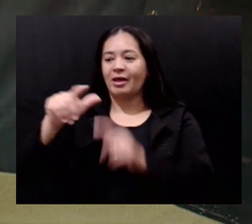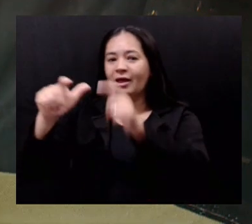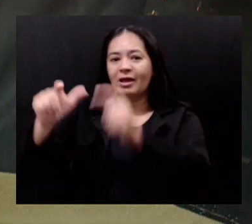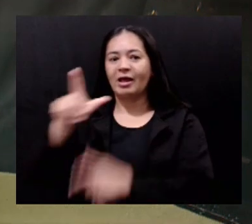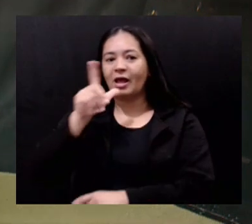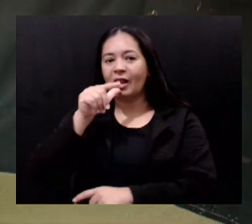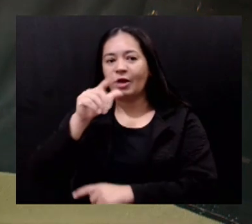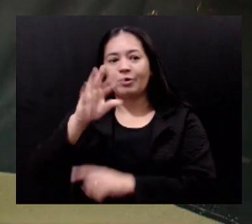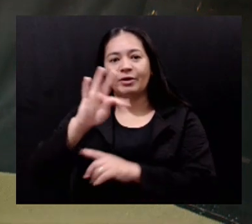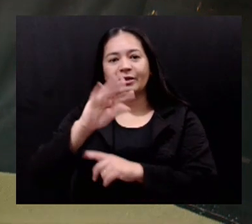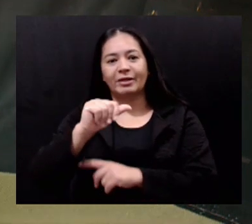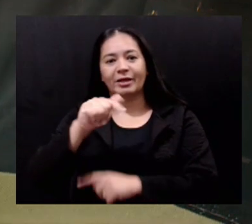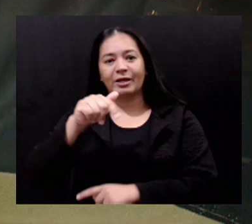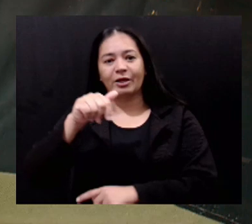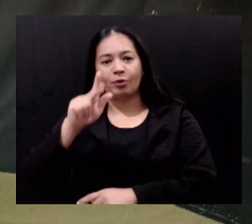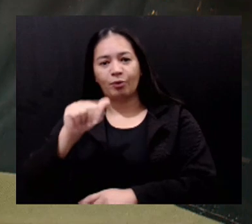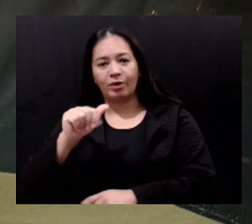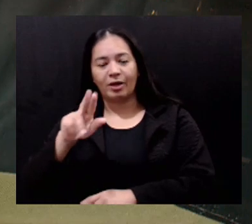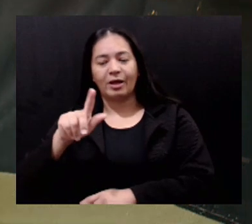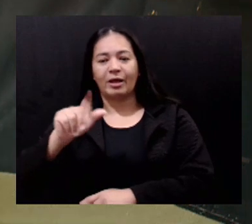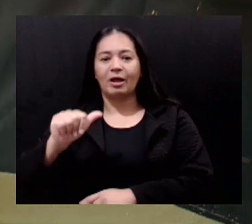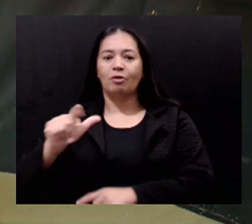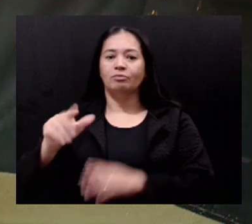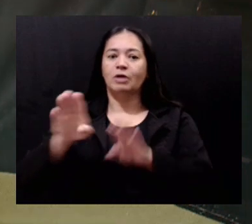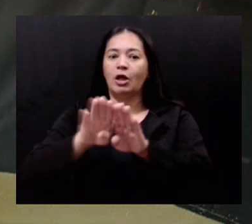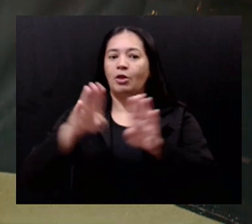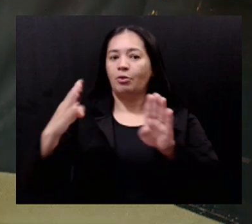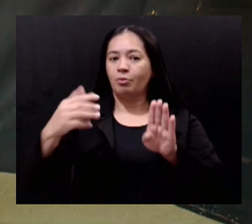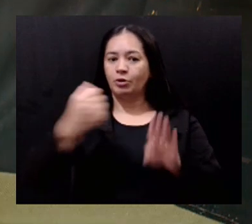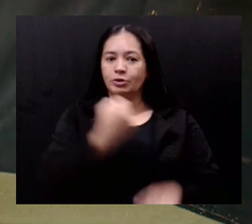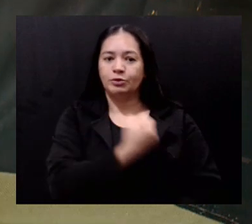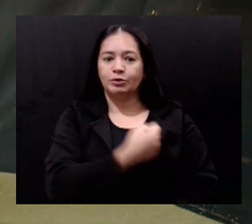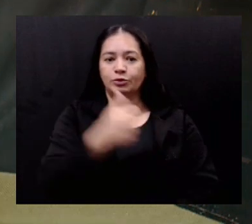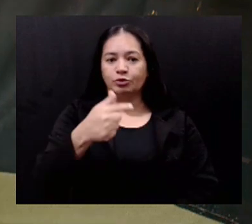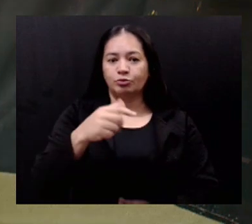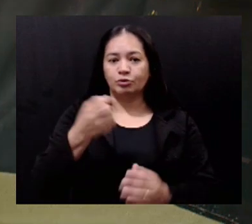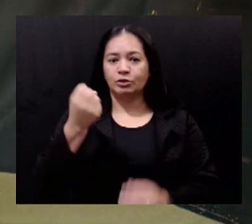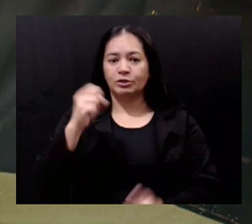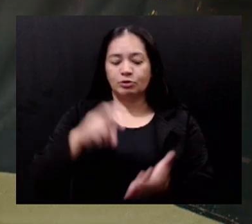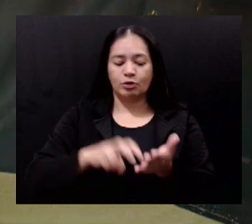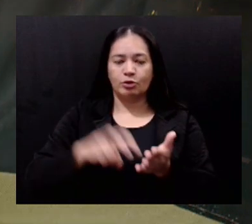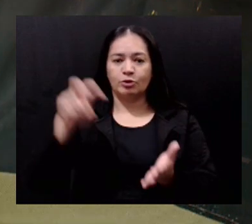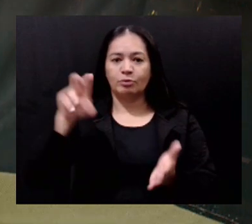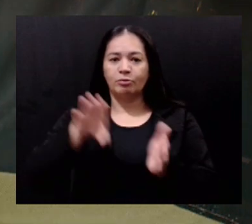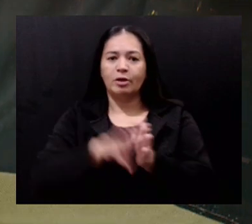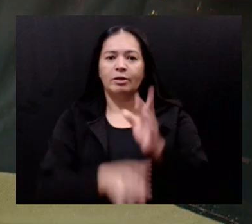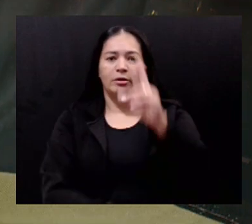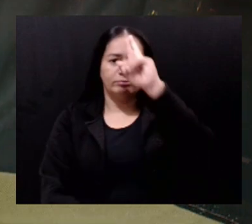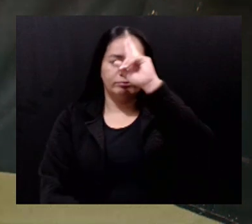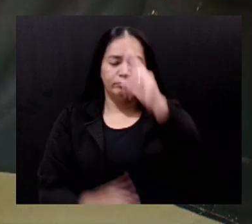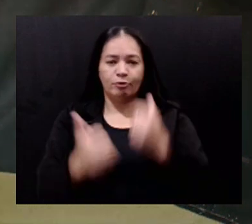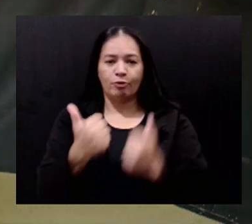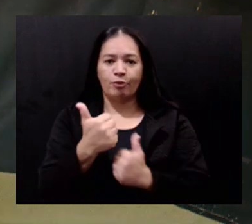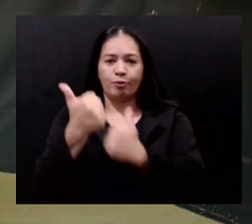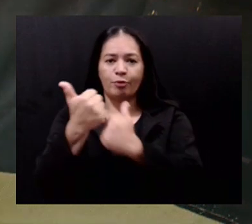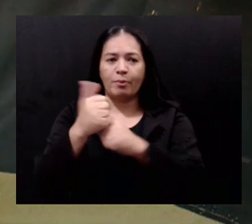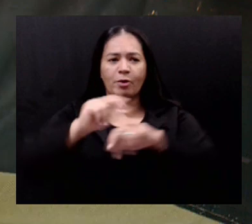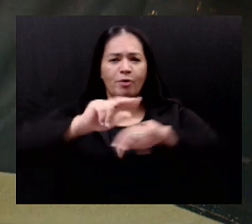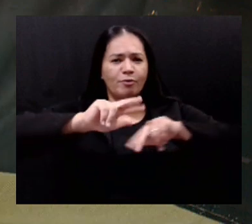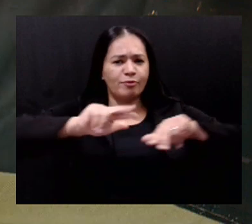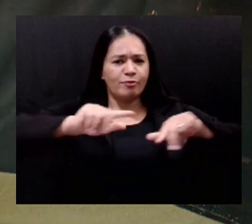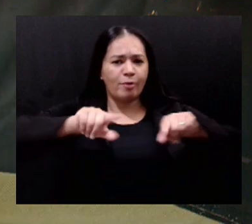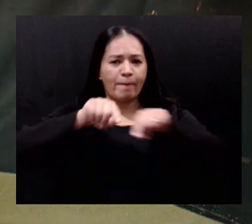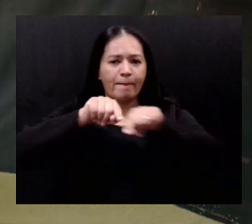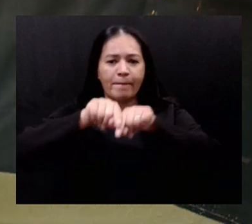acontece no portão 7, tá, do parque, das 8 da manhã ao meio-dia, com o apoio de diversos parceiros para ampliar a oferta